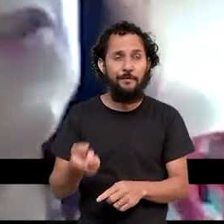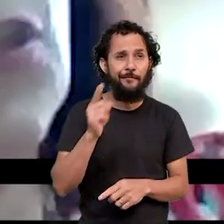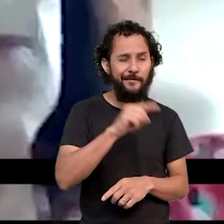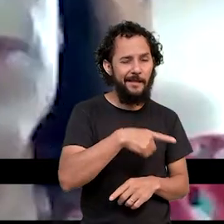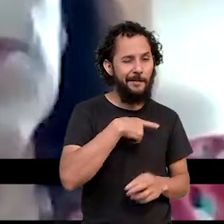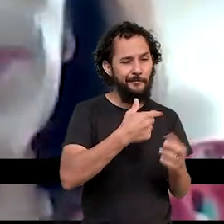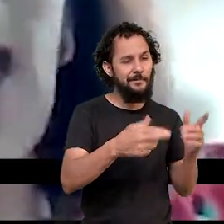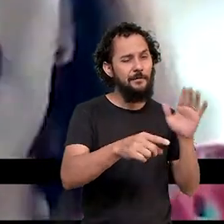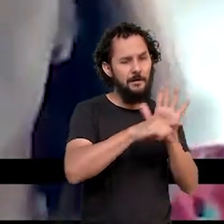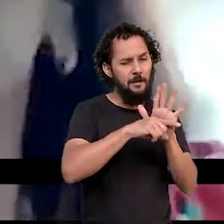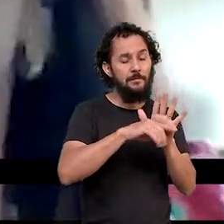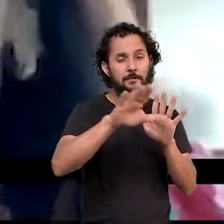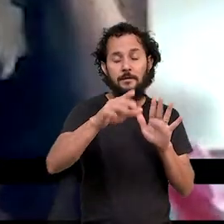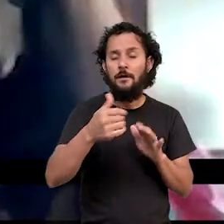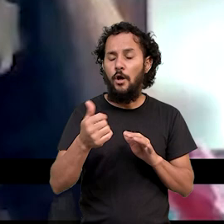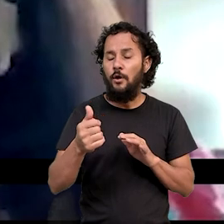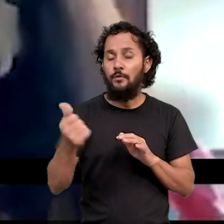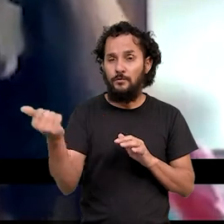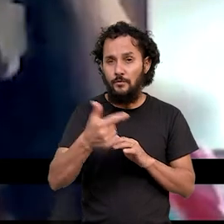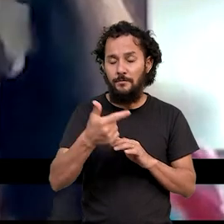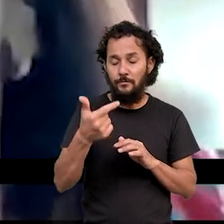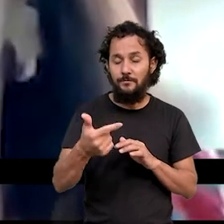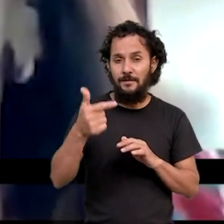lado negativo. A Lei